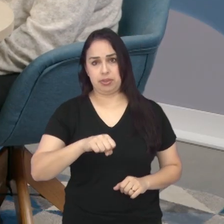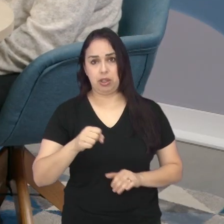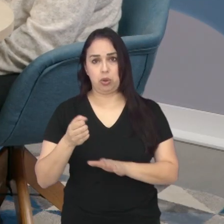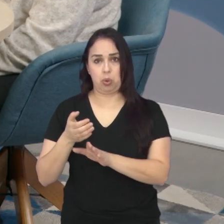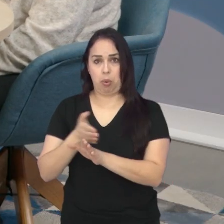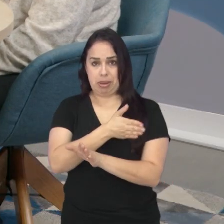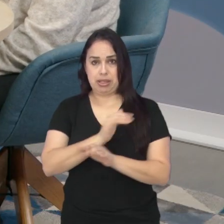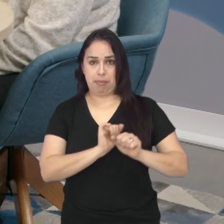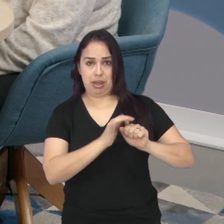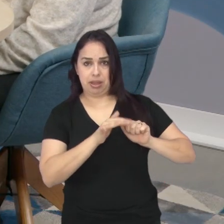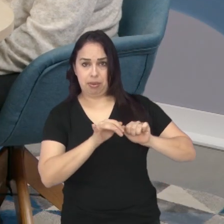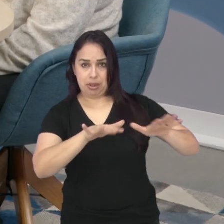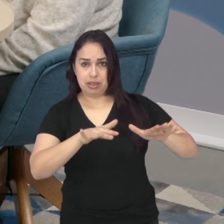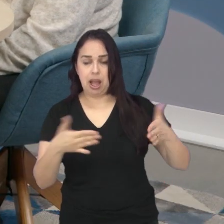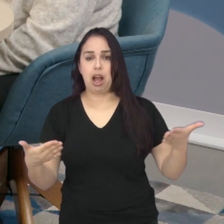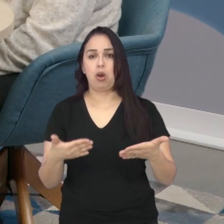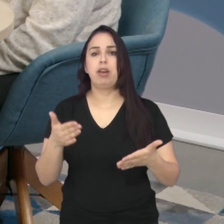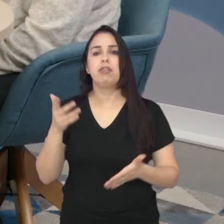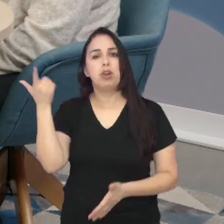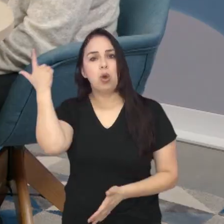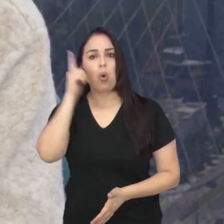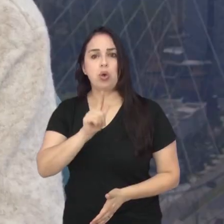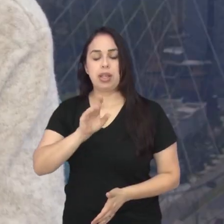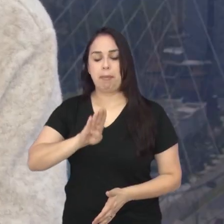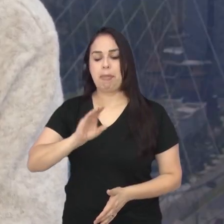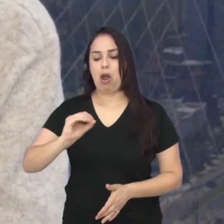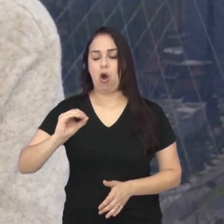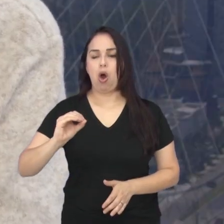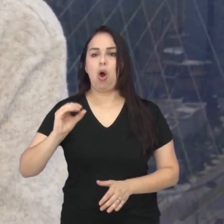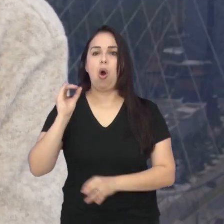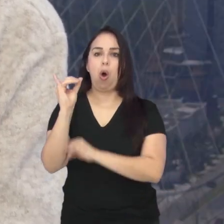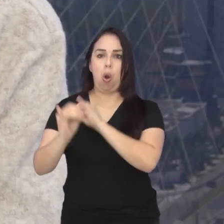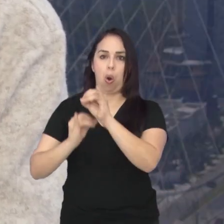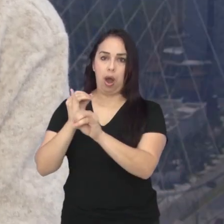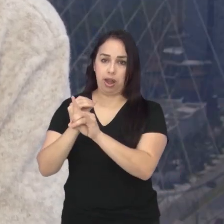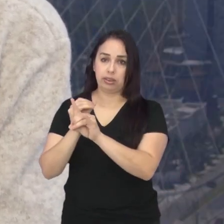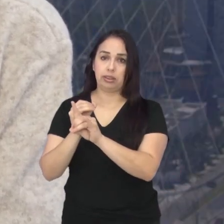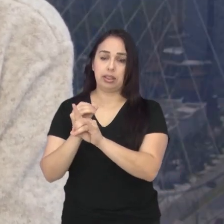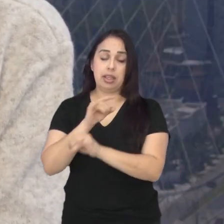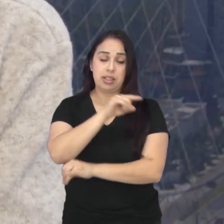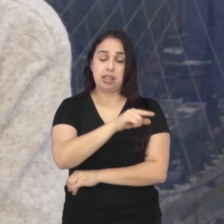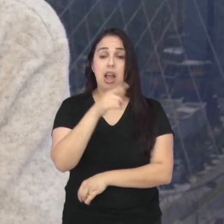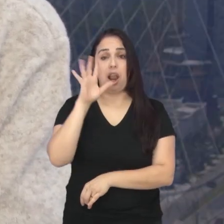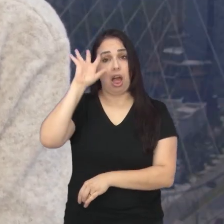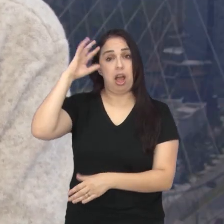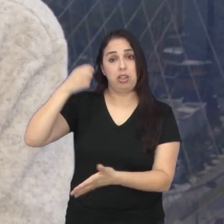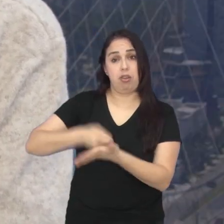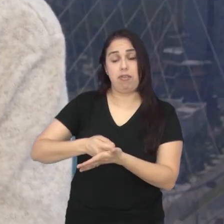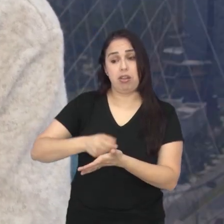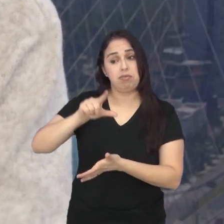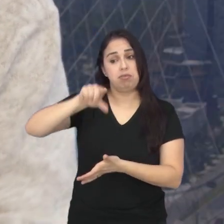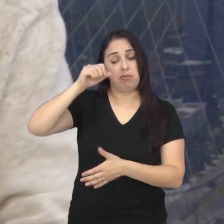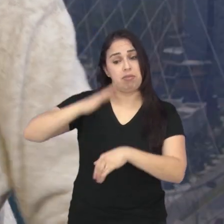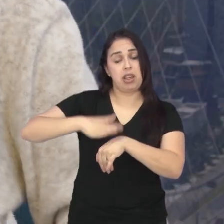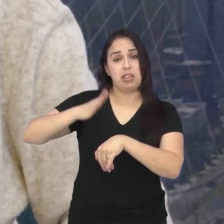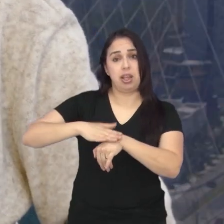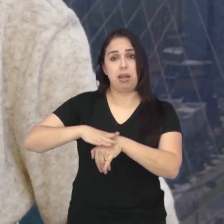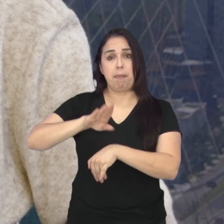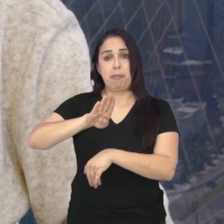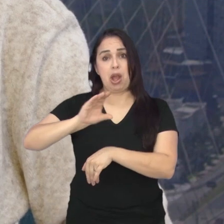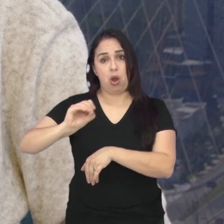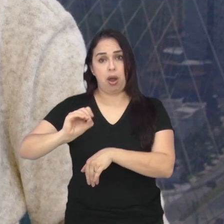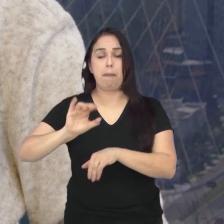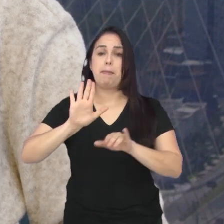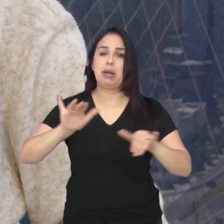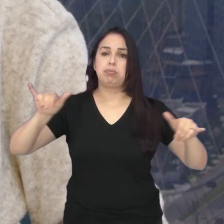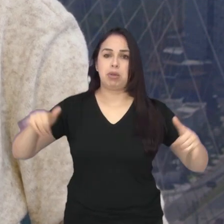o início da pandemia, é possível fazer o boletim de ocorrência online, né? Se esse for o caminho escolhido pela mulher. Mas, além disso, ela também